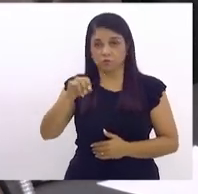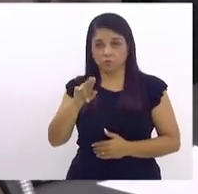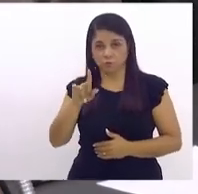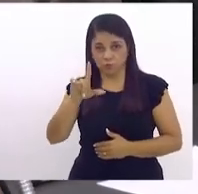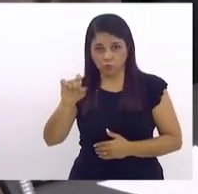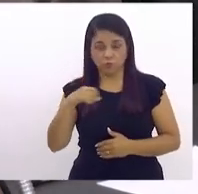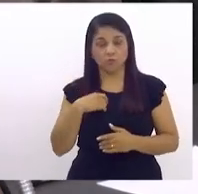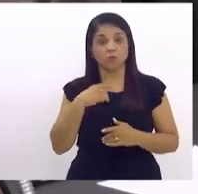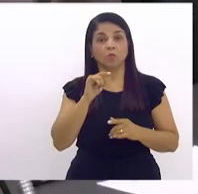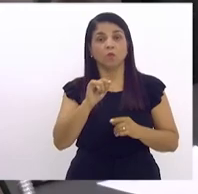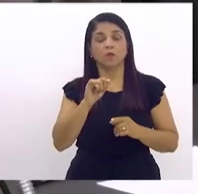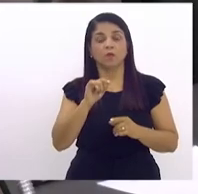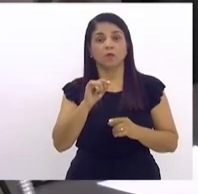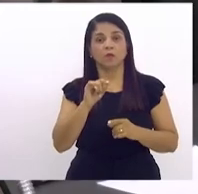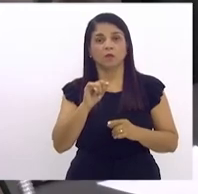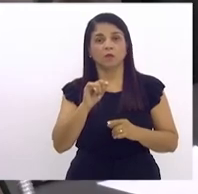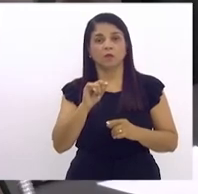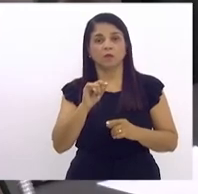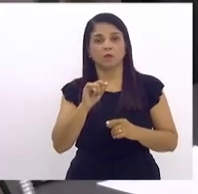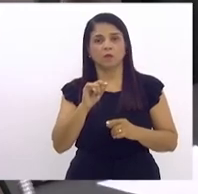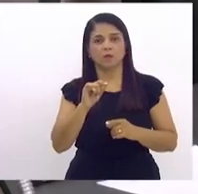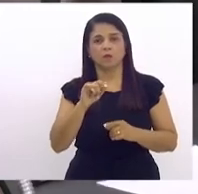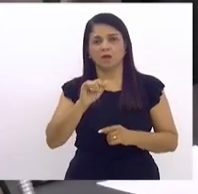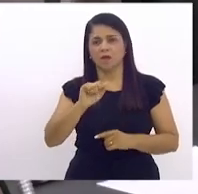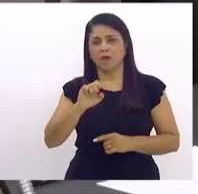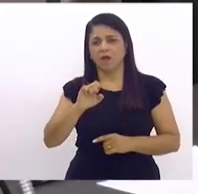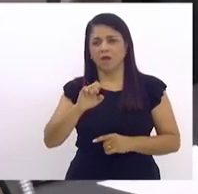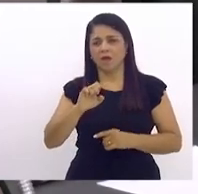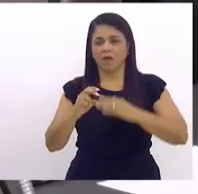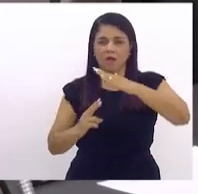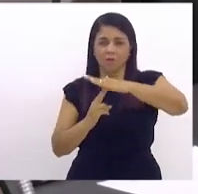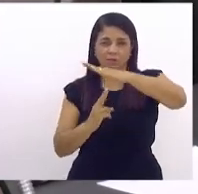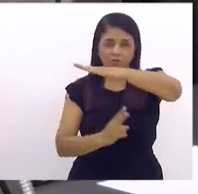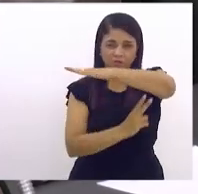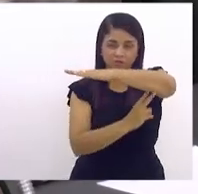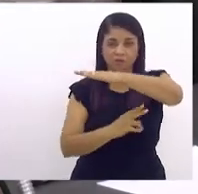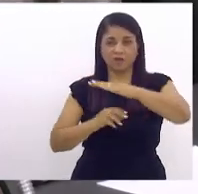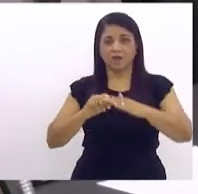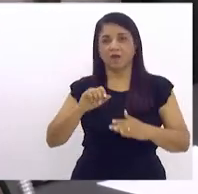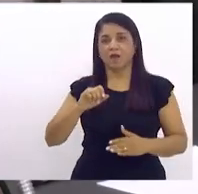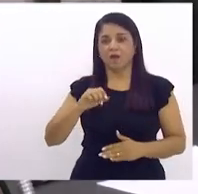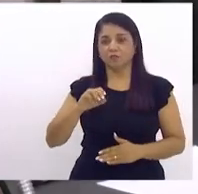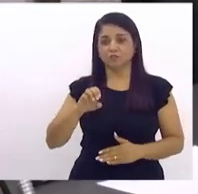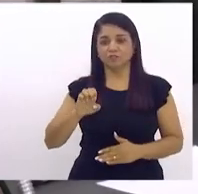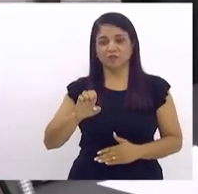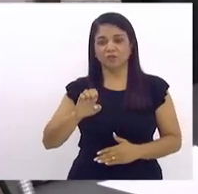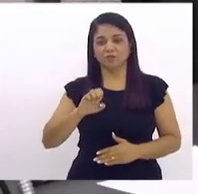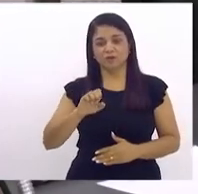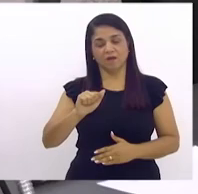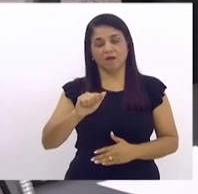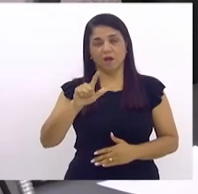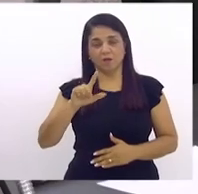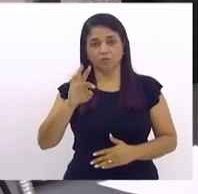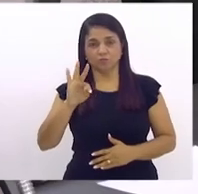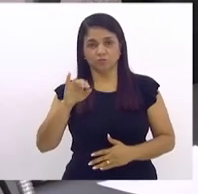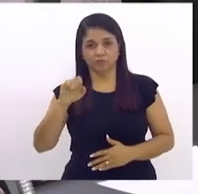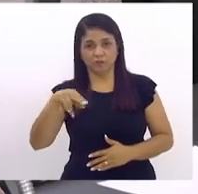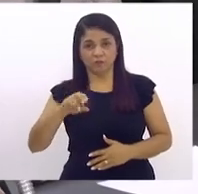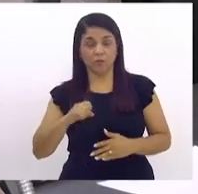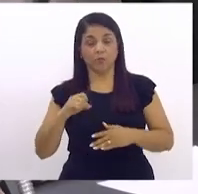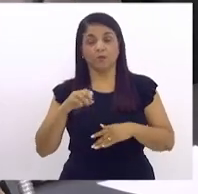que denomina como ponte Altineu de Oliveira, Portugal, a ponte na RJ-146, localizada em Barra